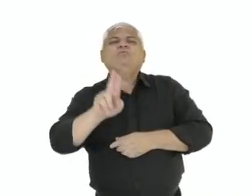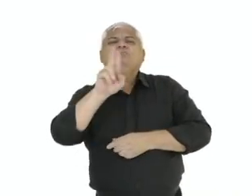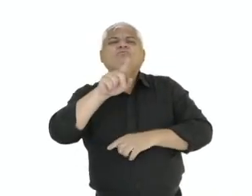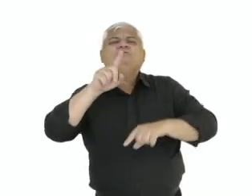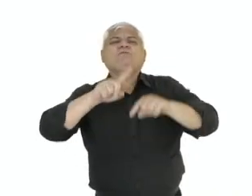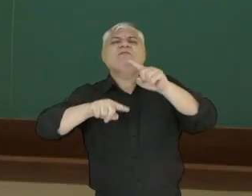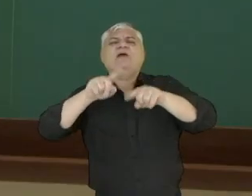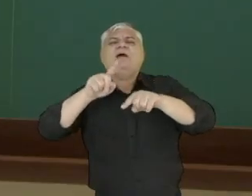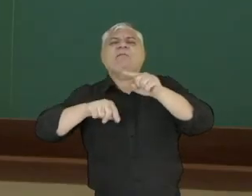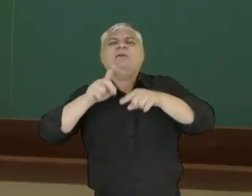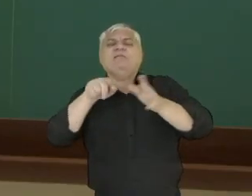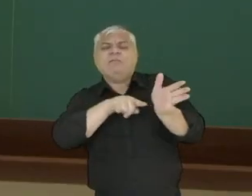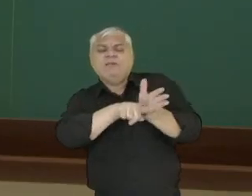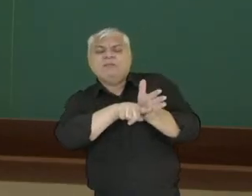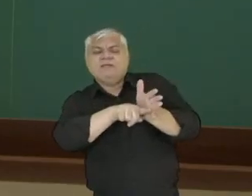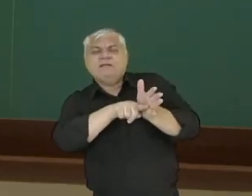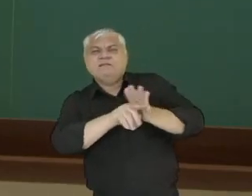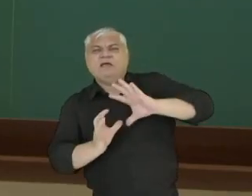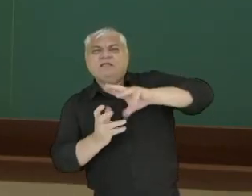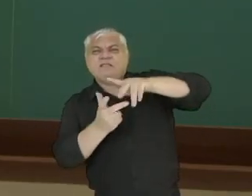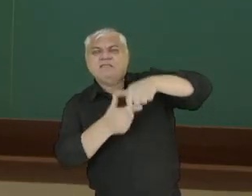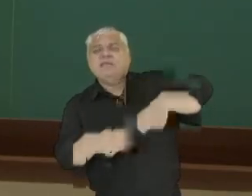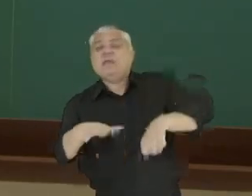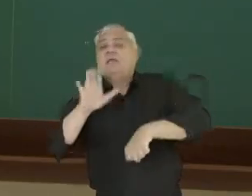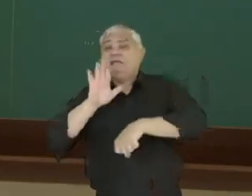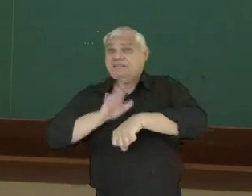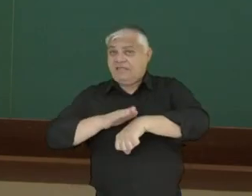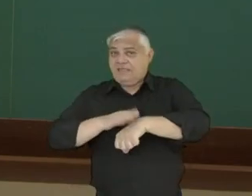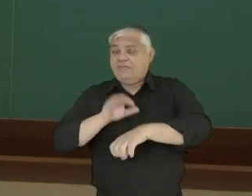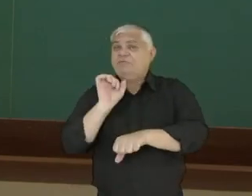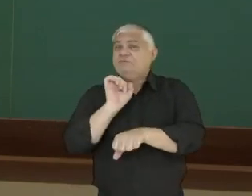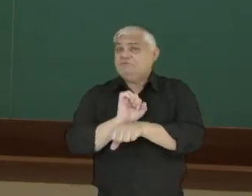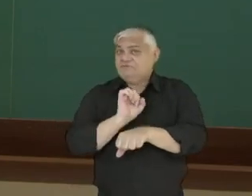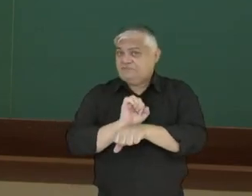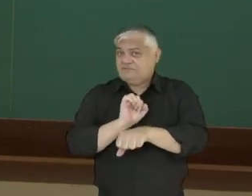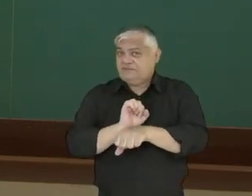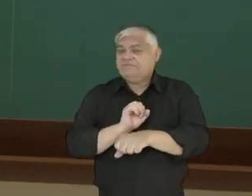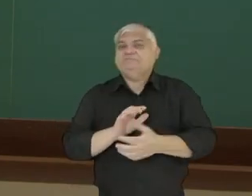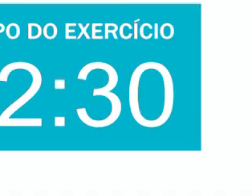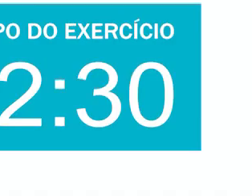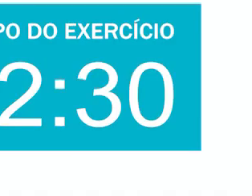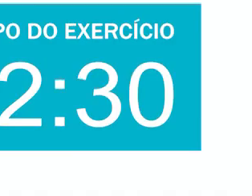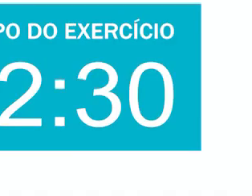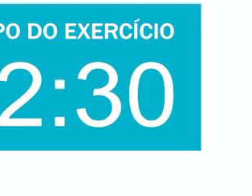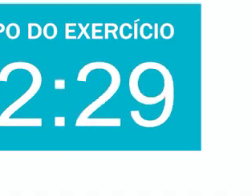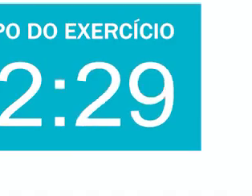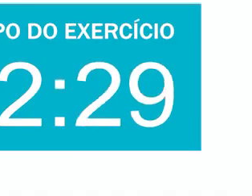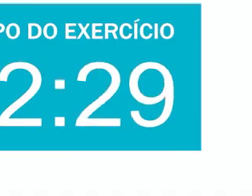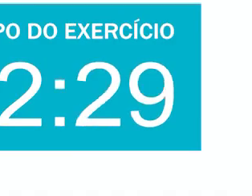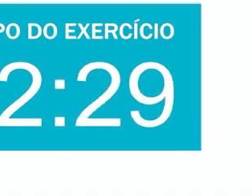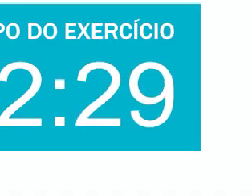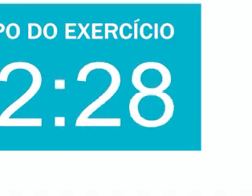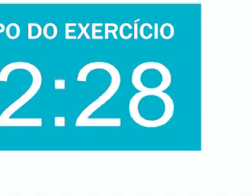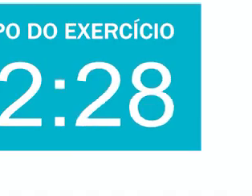da superfície terrestre. Então o tempo vai aparecer na tela e a gente continua aguardando você.